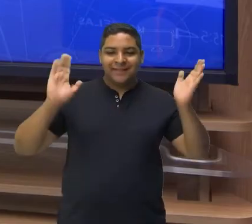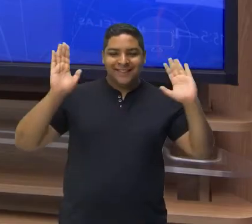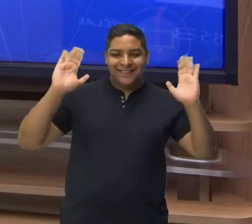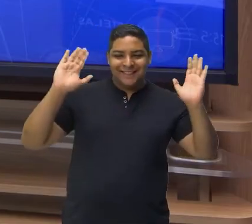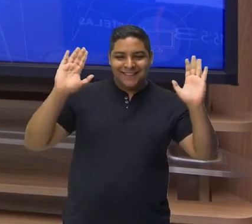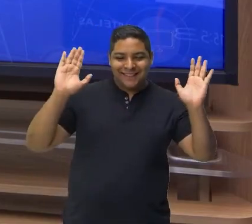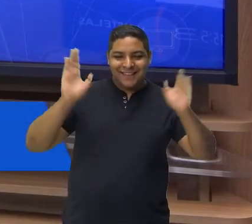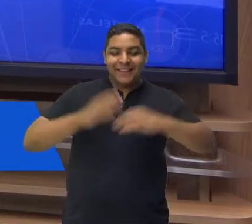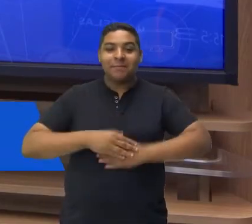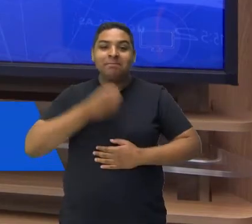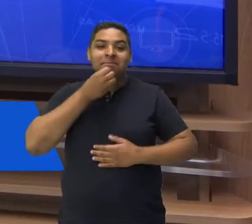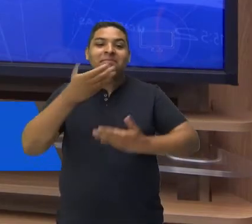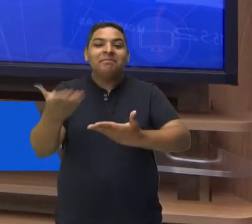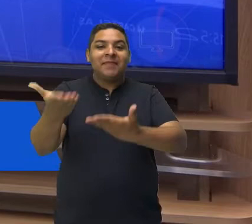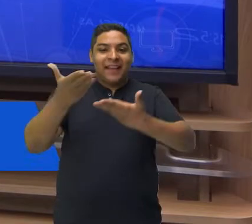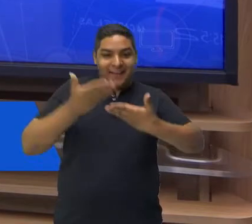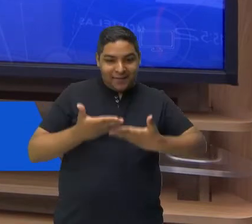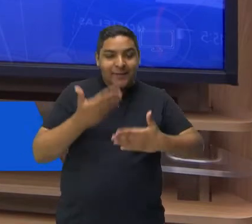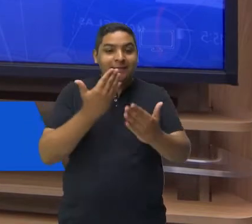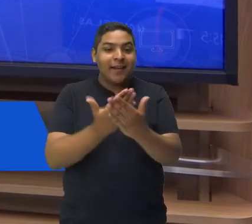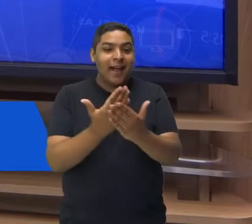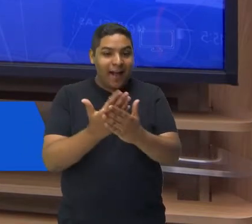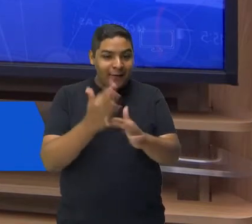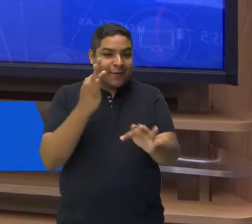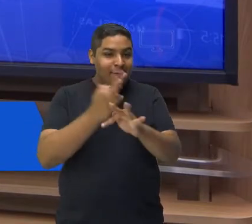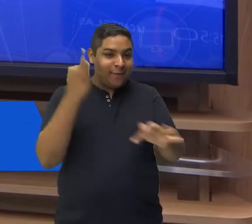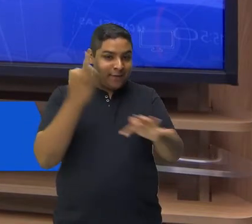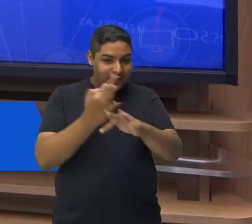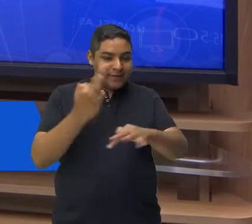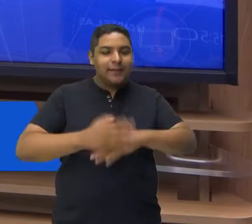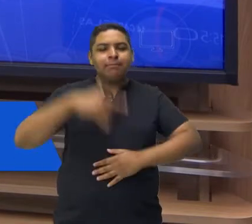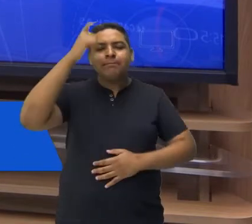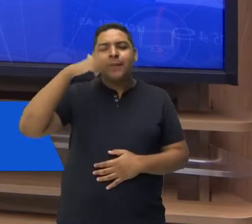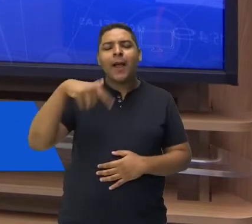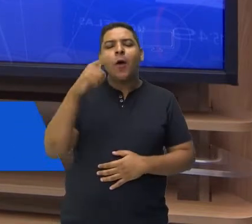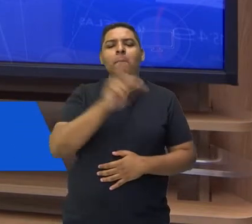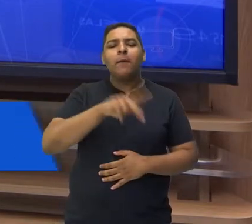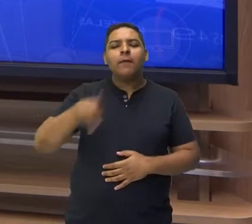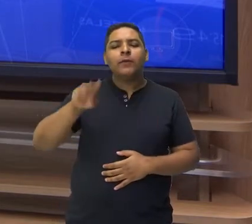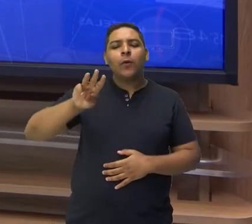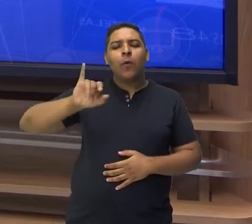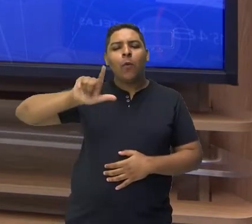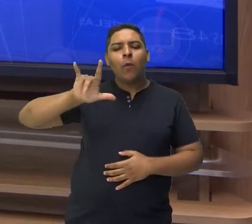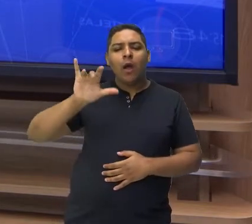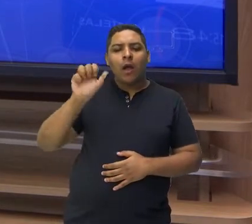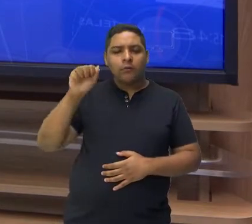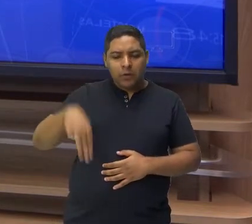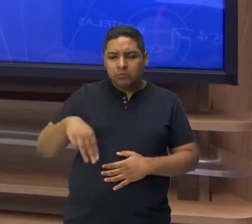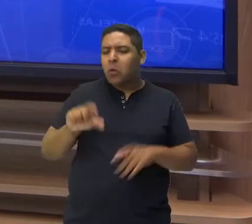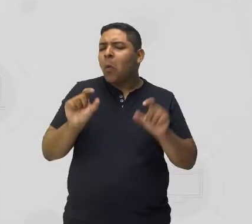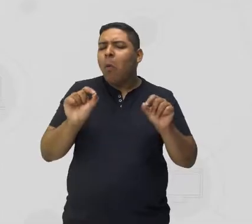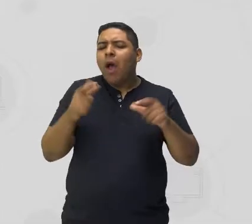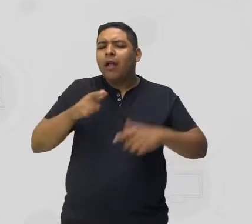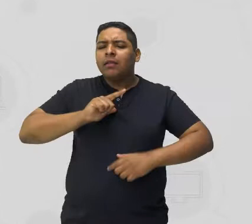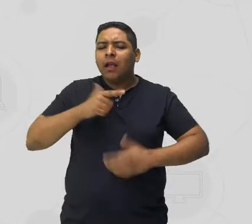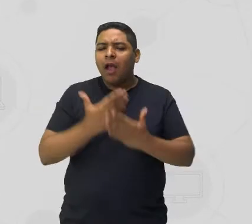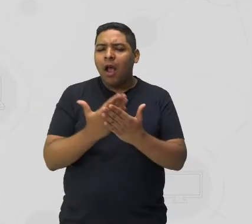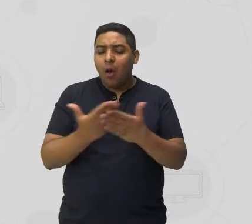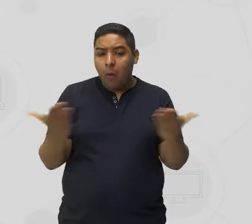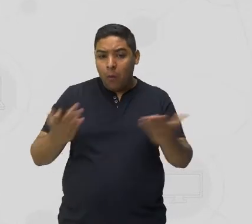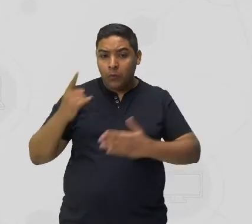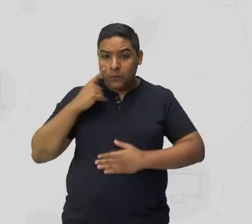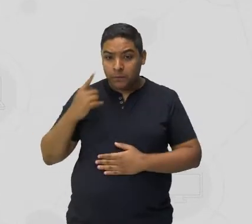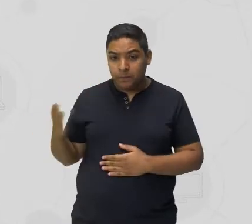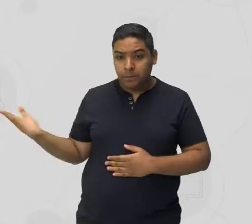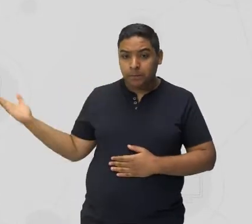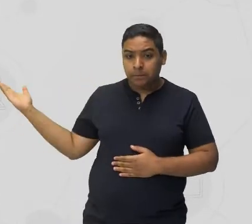Olá pessoal, sejam bem-vindos à nossa aula de Física. Eu sou o professor William Costa e o que é que nós vamos ter na aula de hoje? Nós vamos